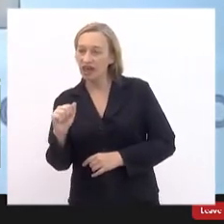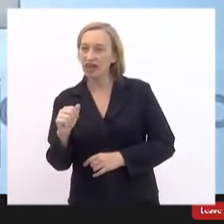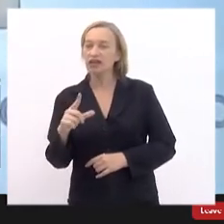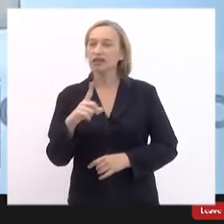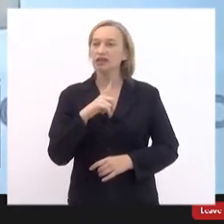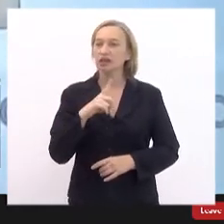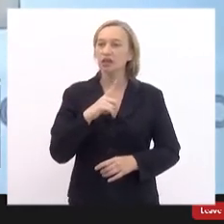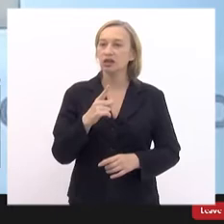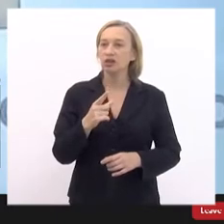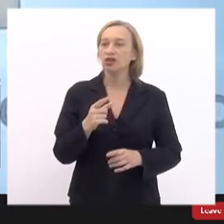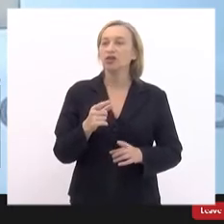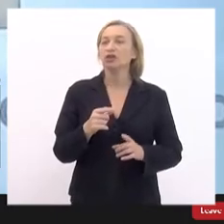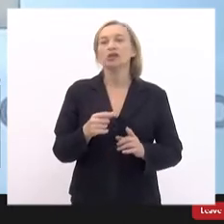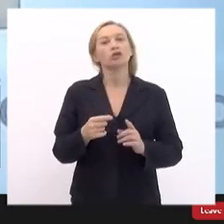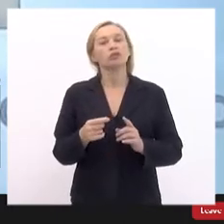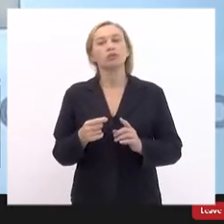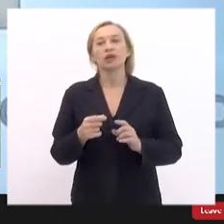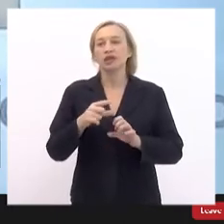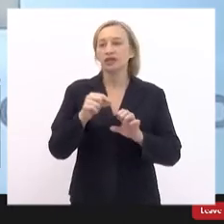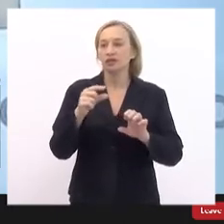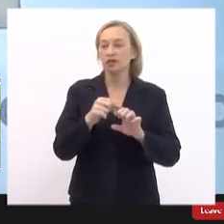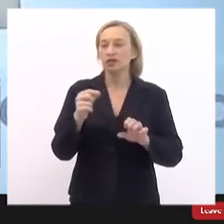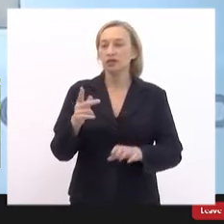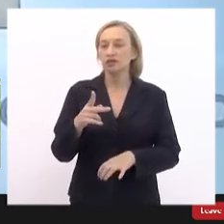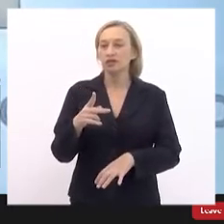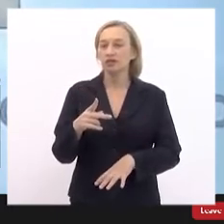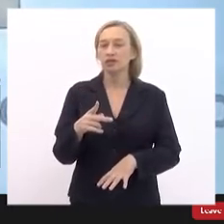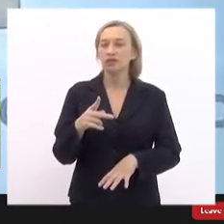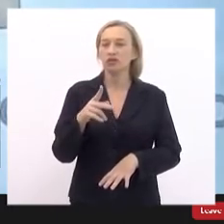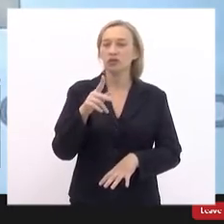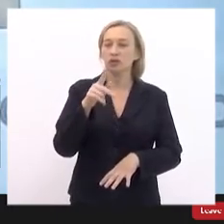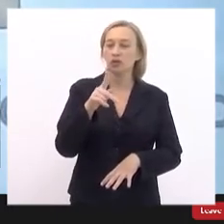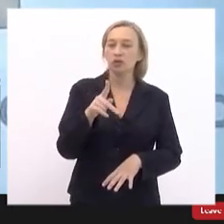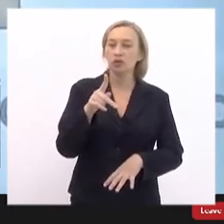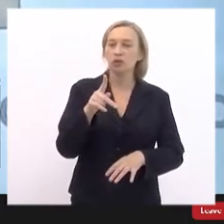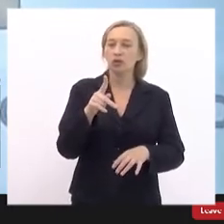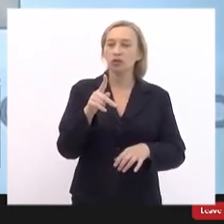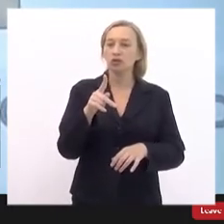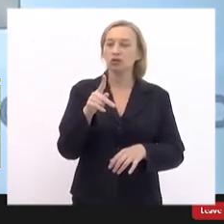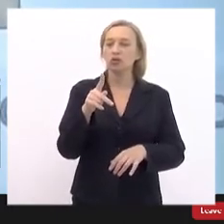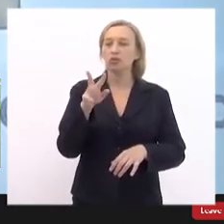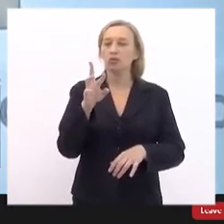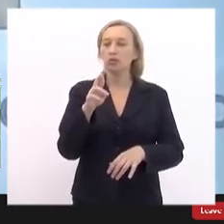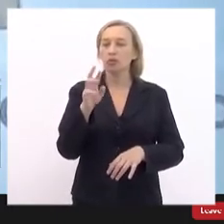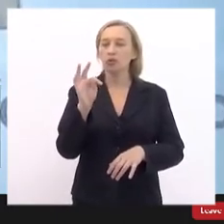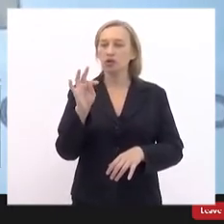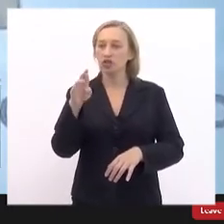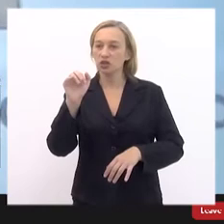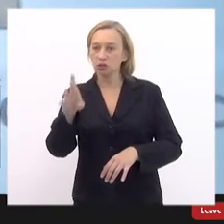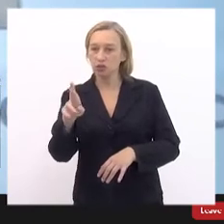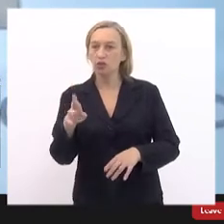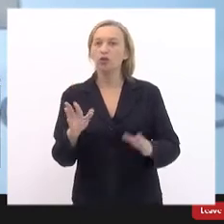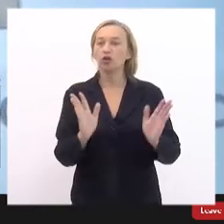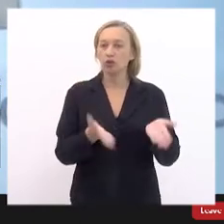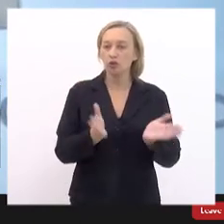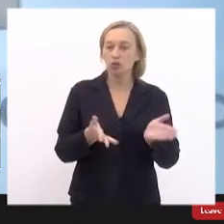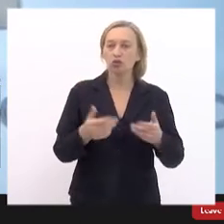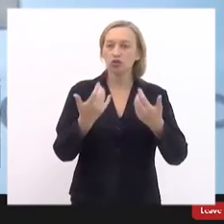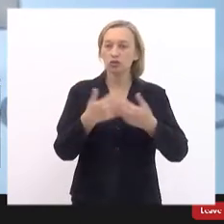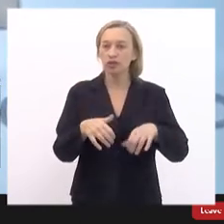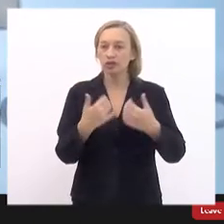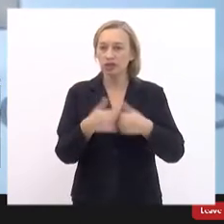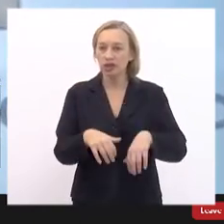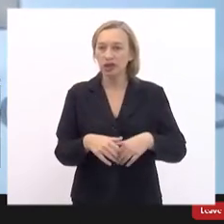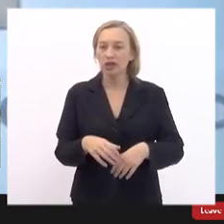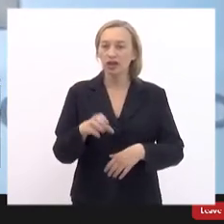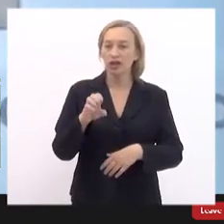empreendimento chamado Protetores, e hoje a gente está também com o empreendimento da Ecosol FM, aqui em Petrópolis, Rádio da Cultura e